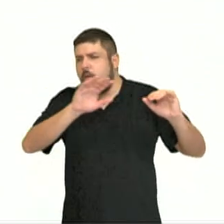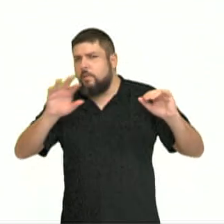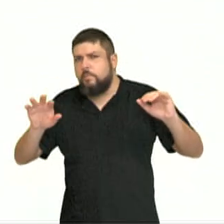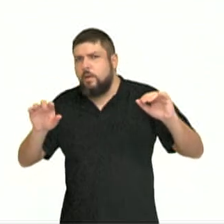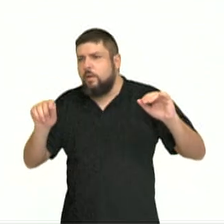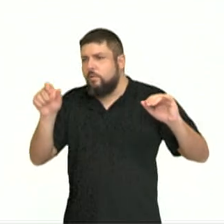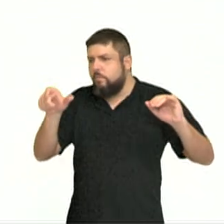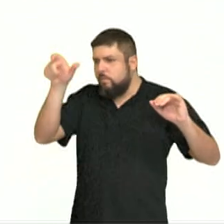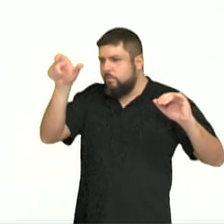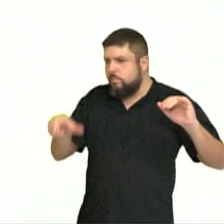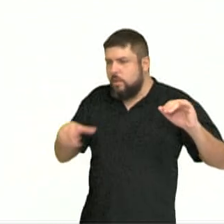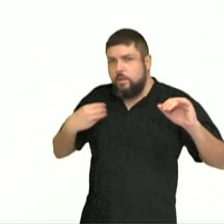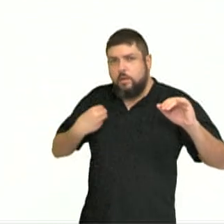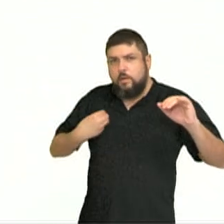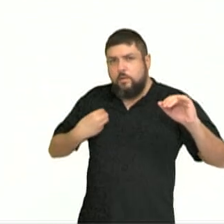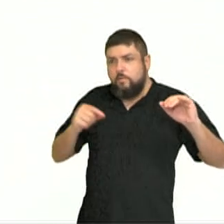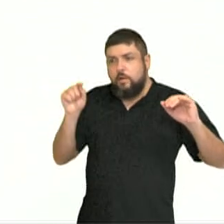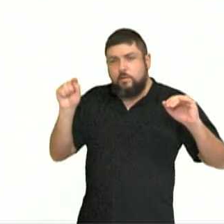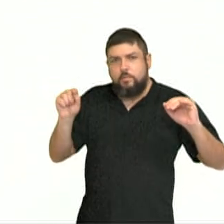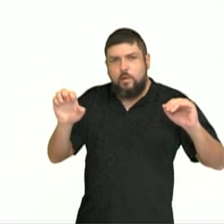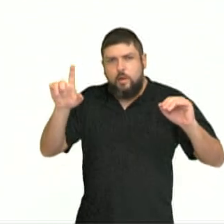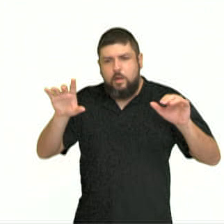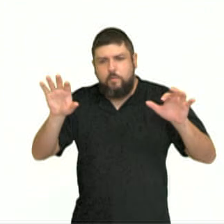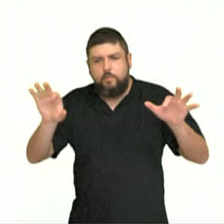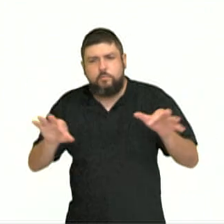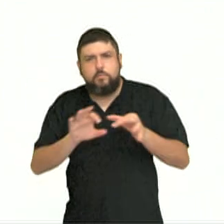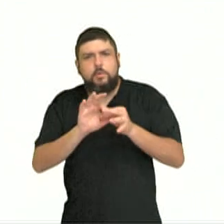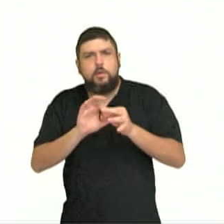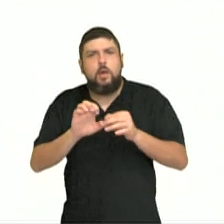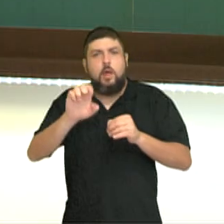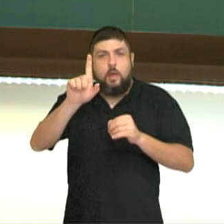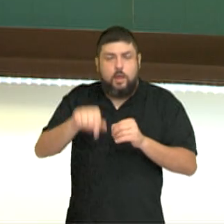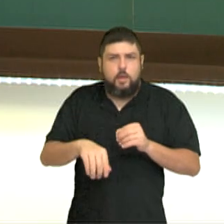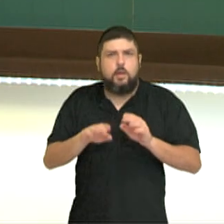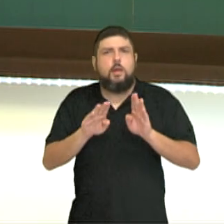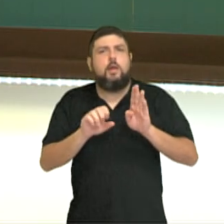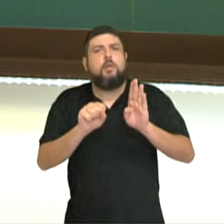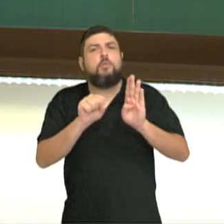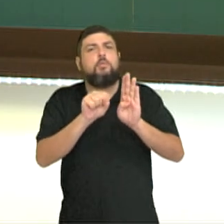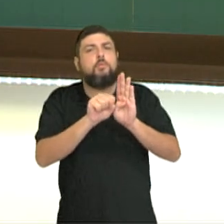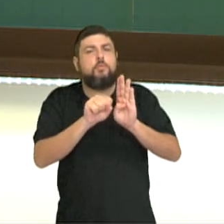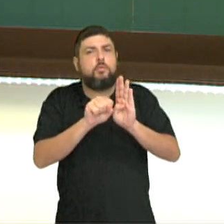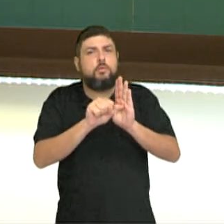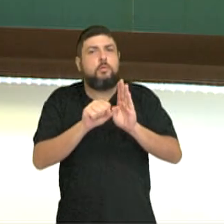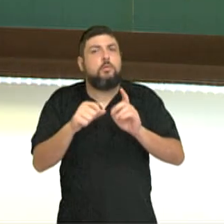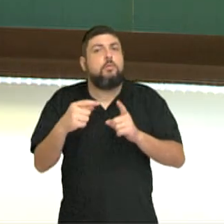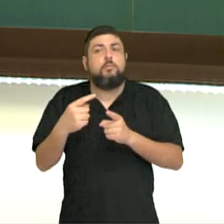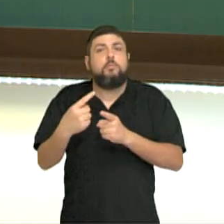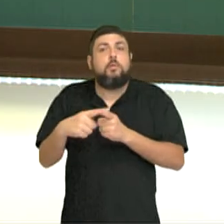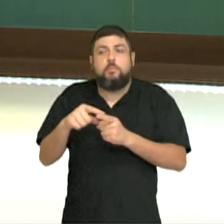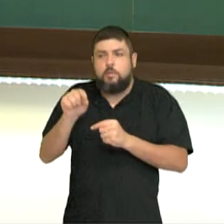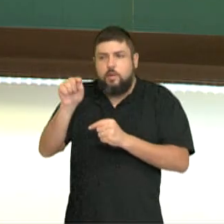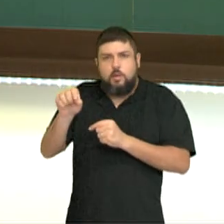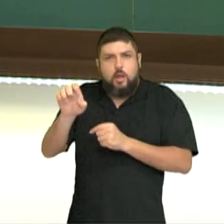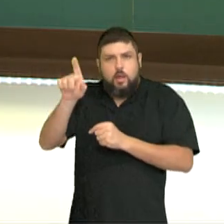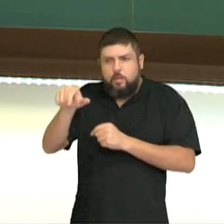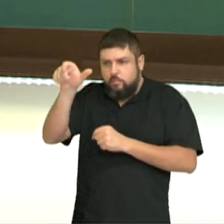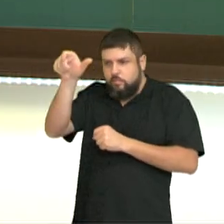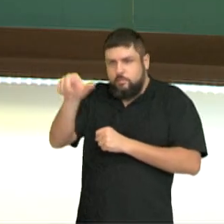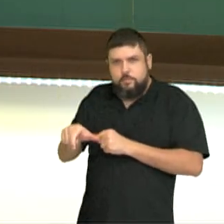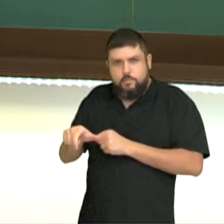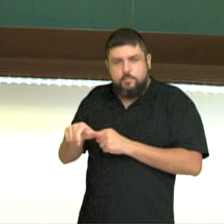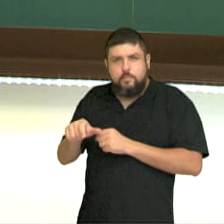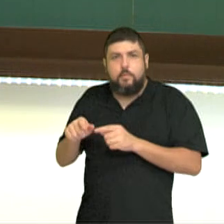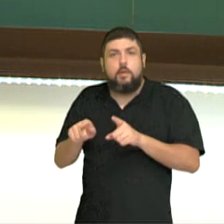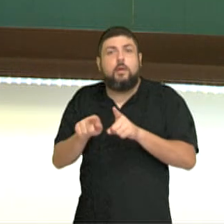uma oração subordinada, o quê? Substantiva, porque está na função de um substantivo que exerce o papel de sujeito, e